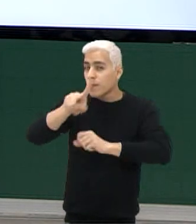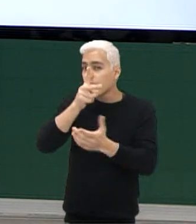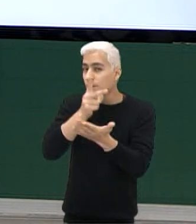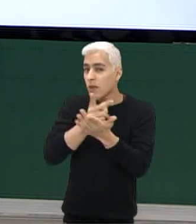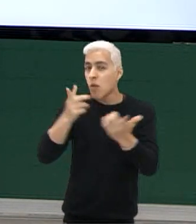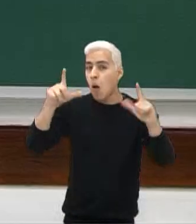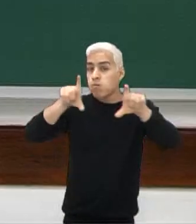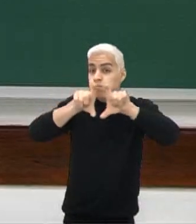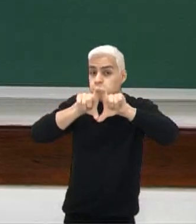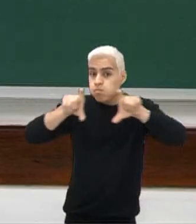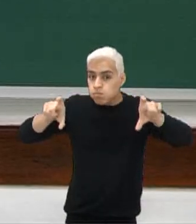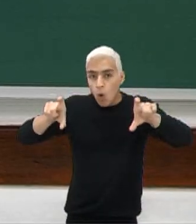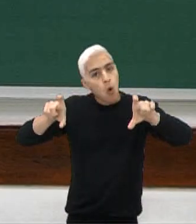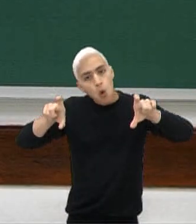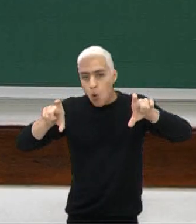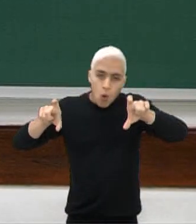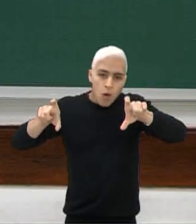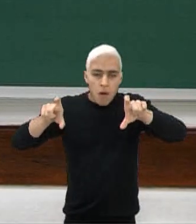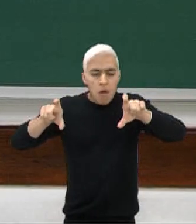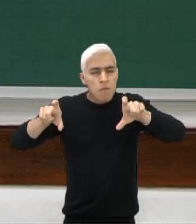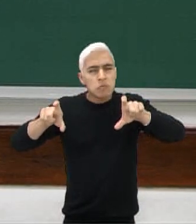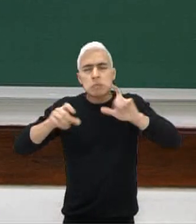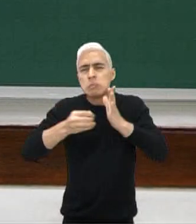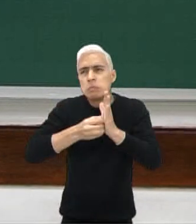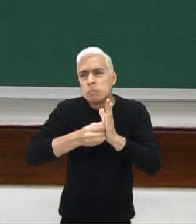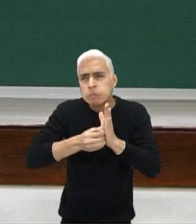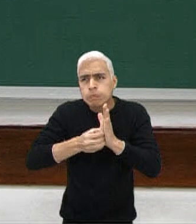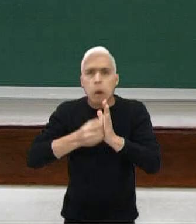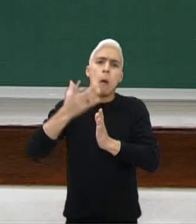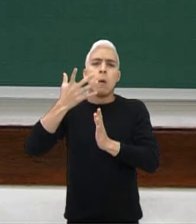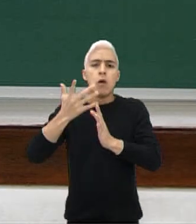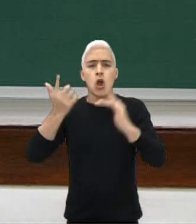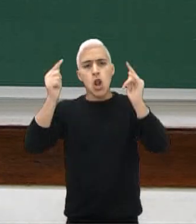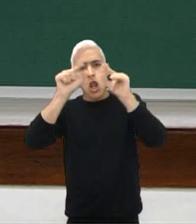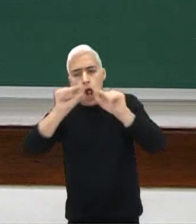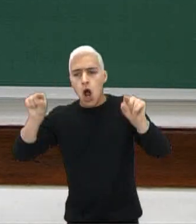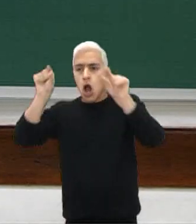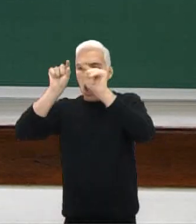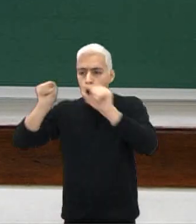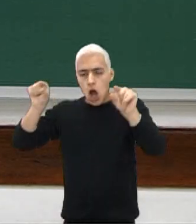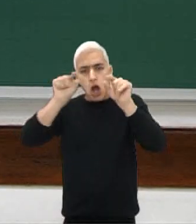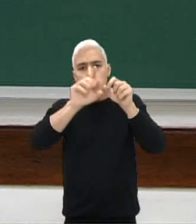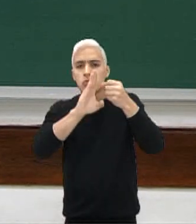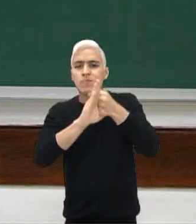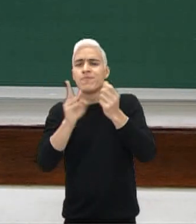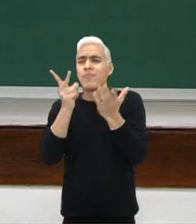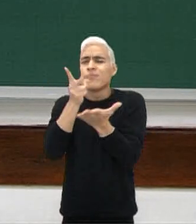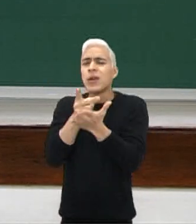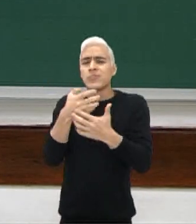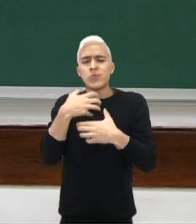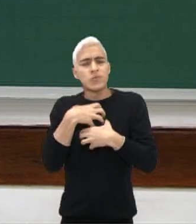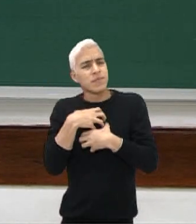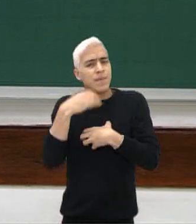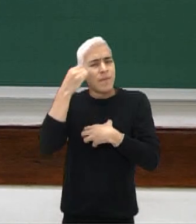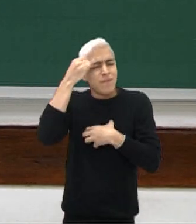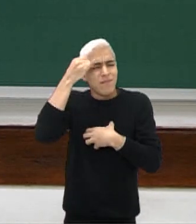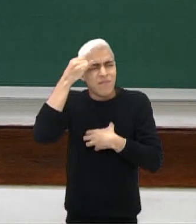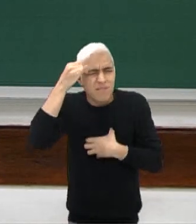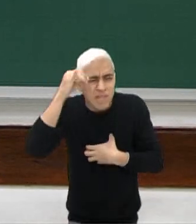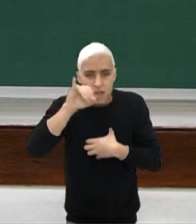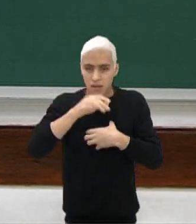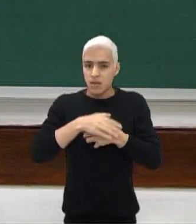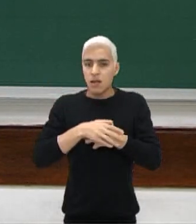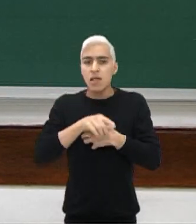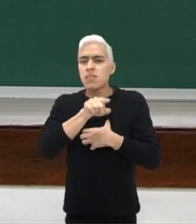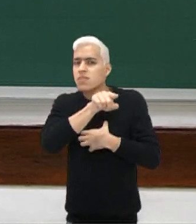parágrafo você não coloque um excesso de oração subordinada substantiva da mesma forma. Então, por exemplo,